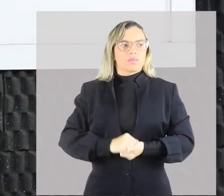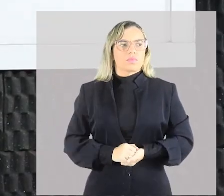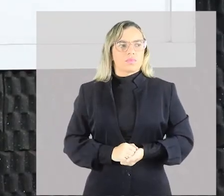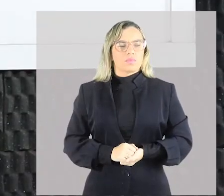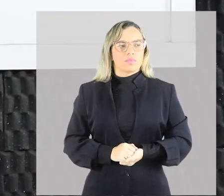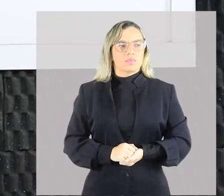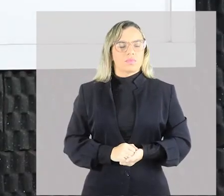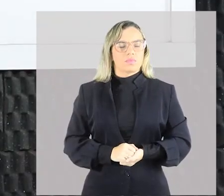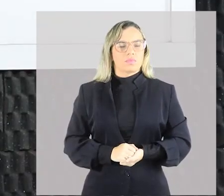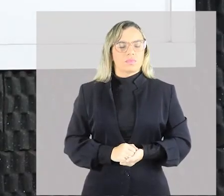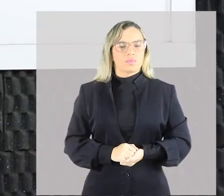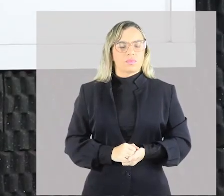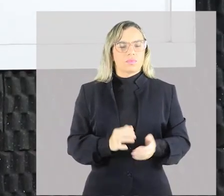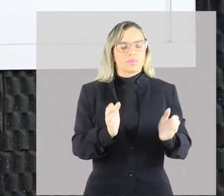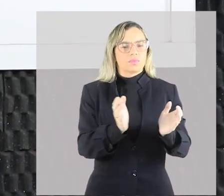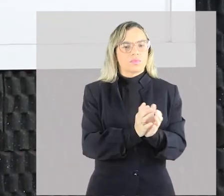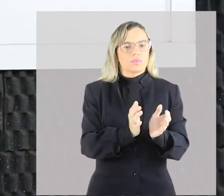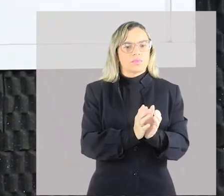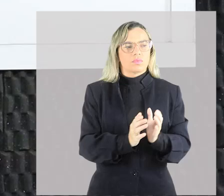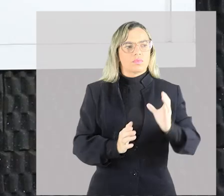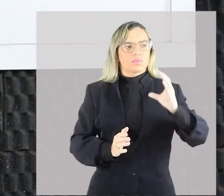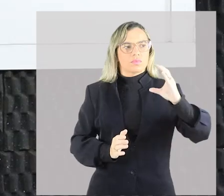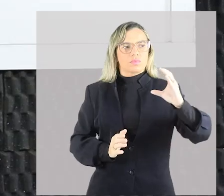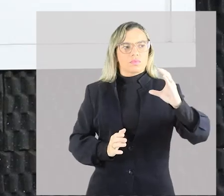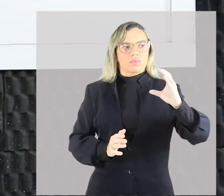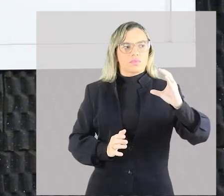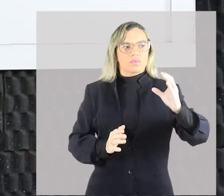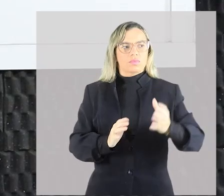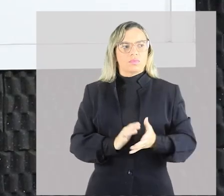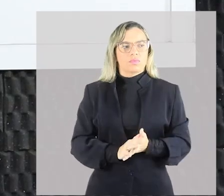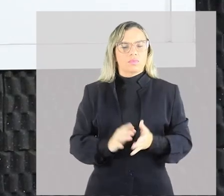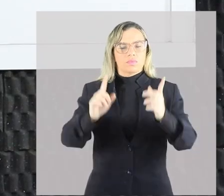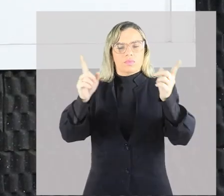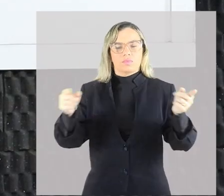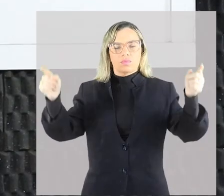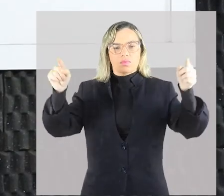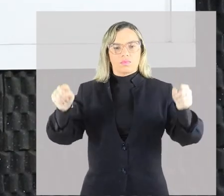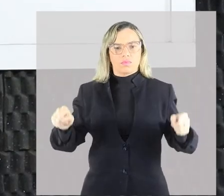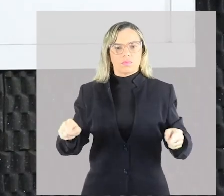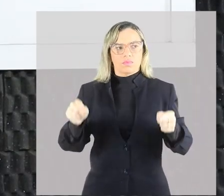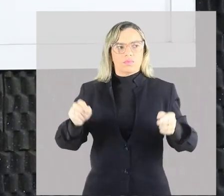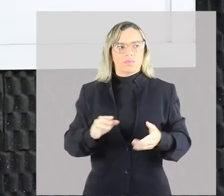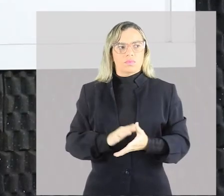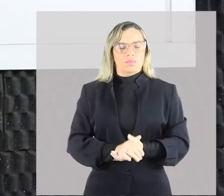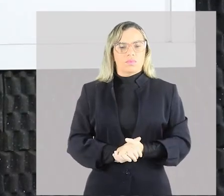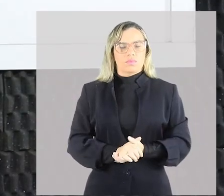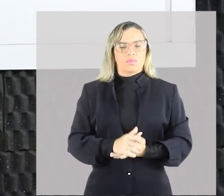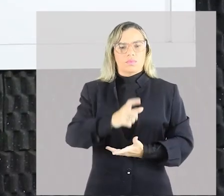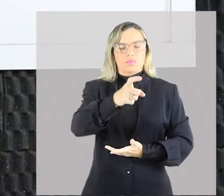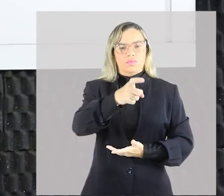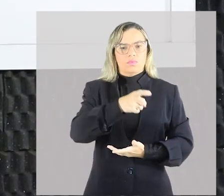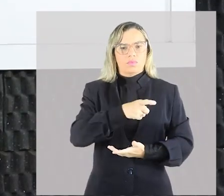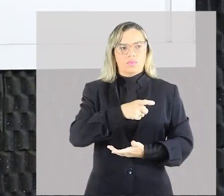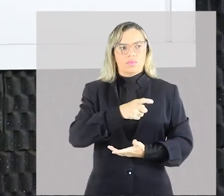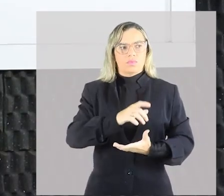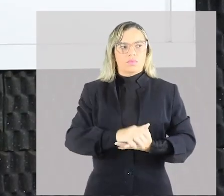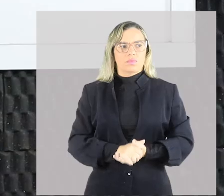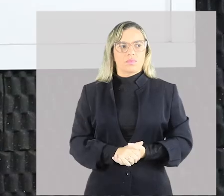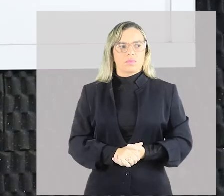esse conjunto de conjunto C, formado pelo número x, chamei esses números de x, tal o